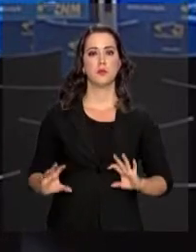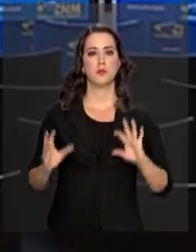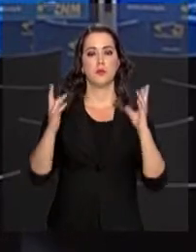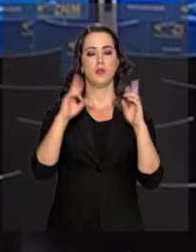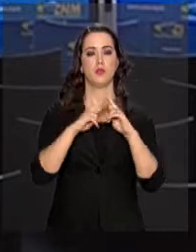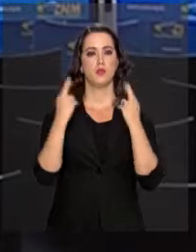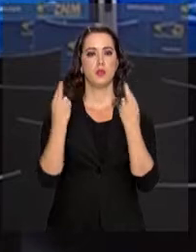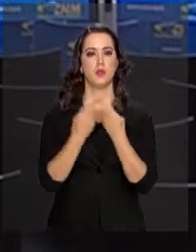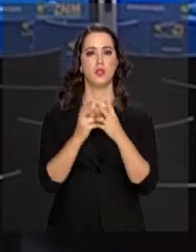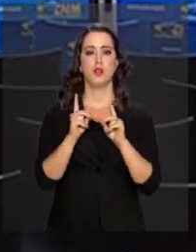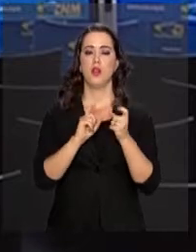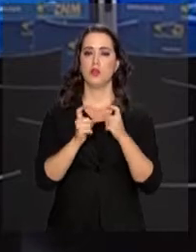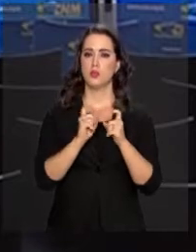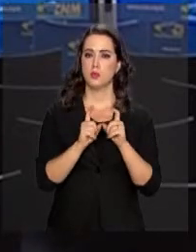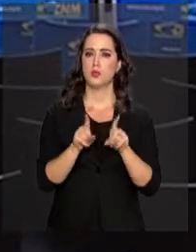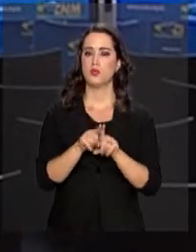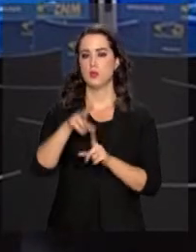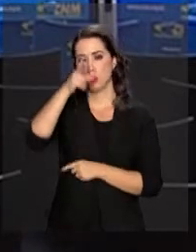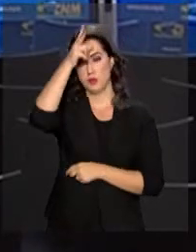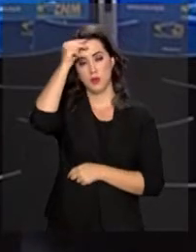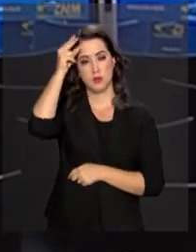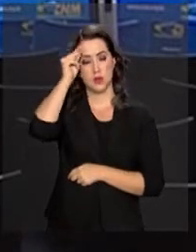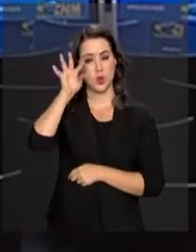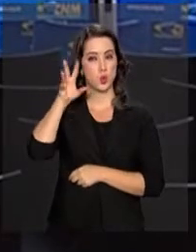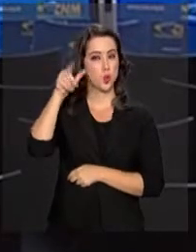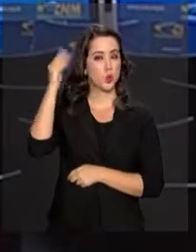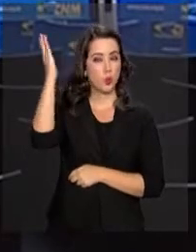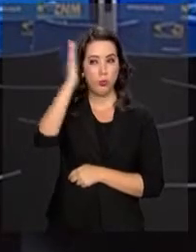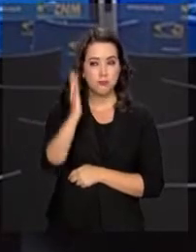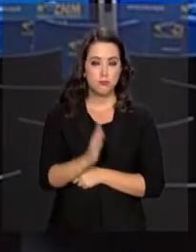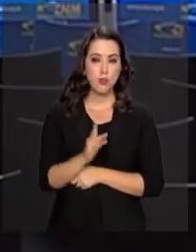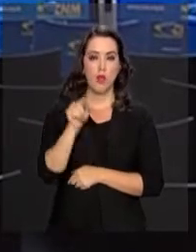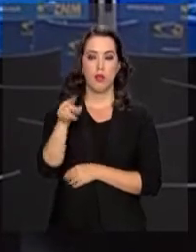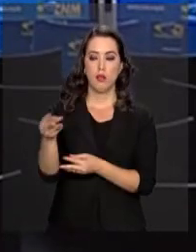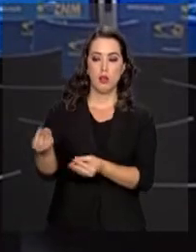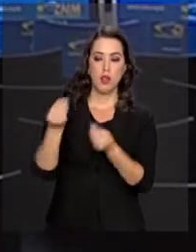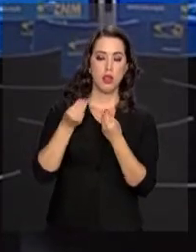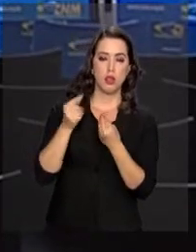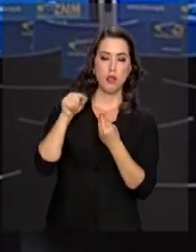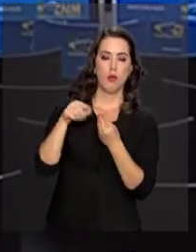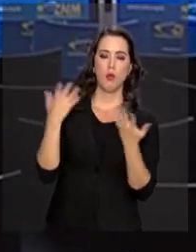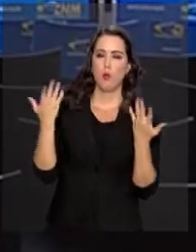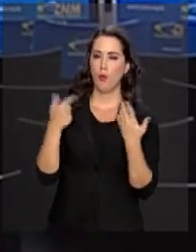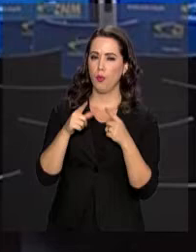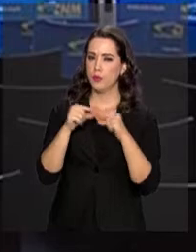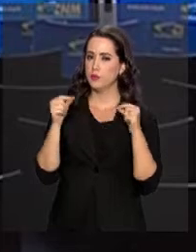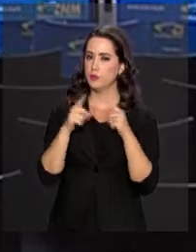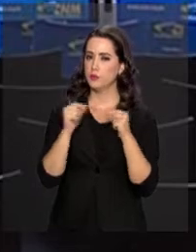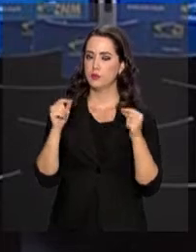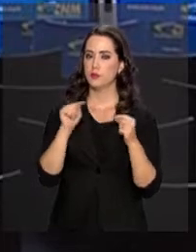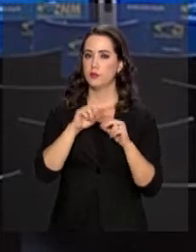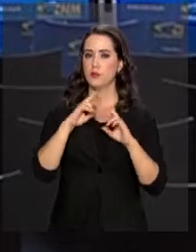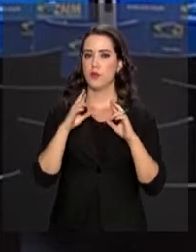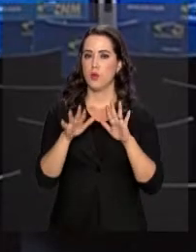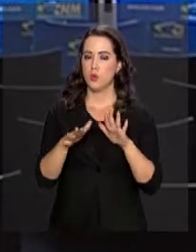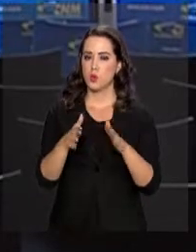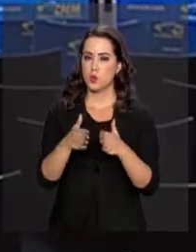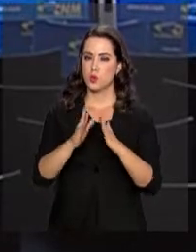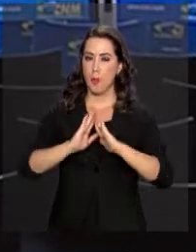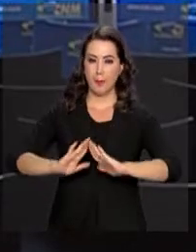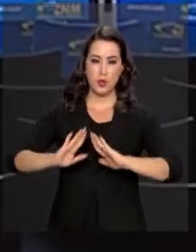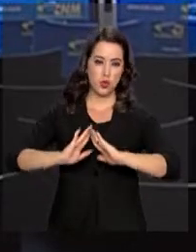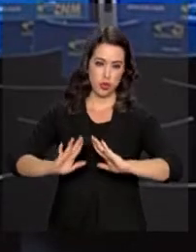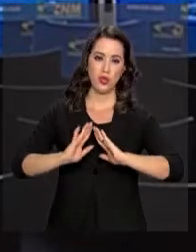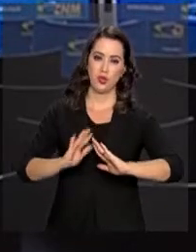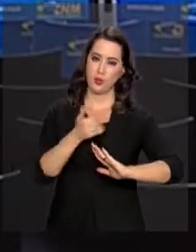reuniu aí gestores e prefeitos de todo o país que estão trazendo hoje e amanhã em brasília as reivindicações as